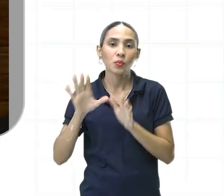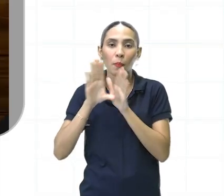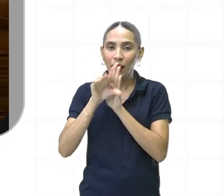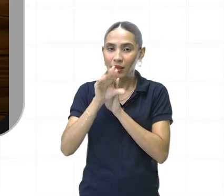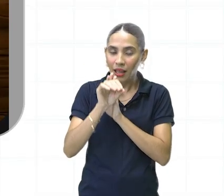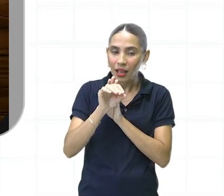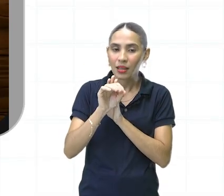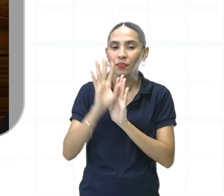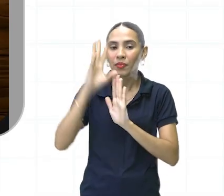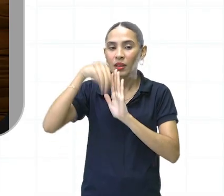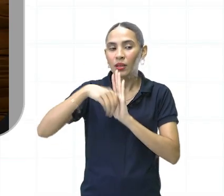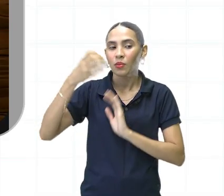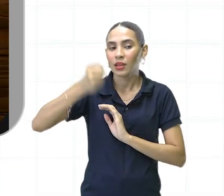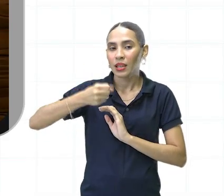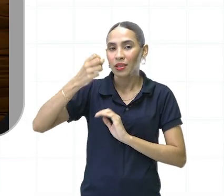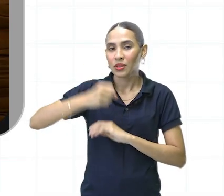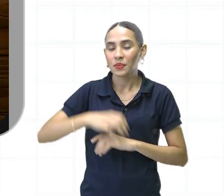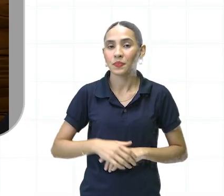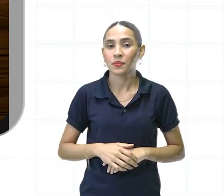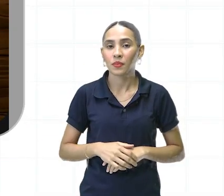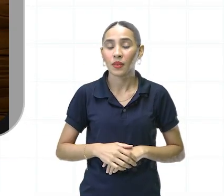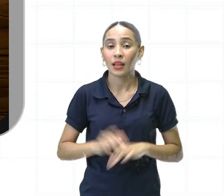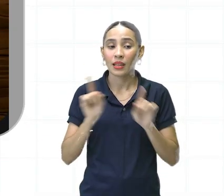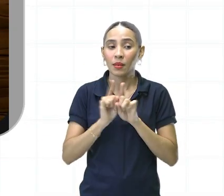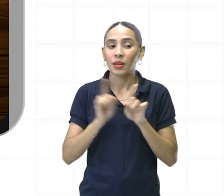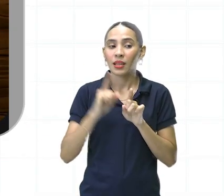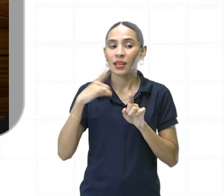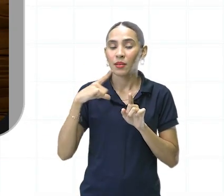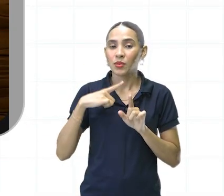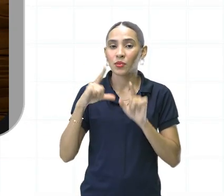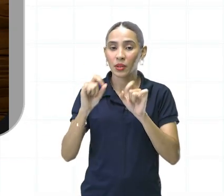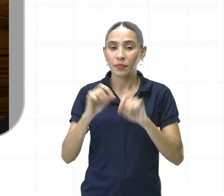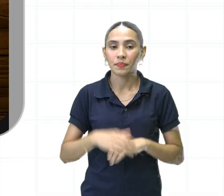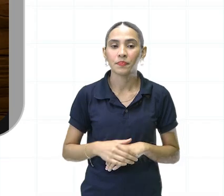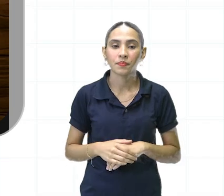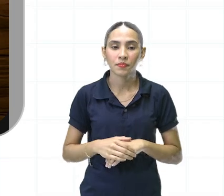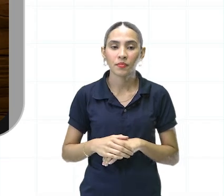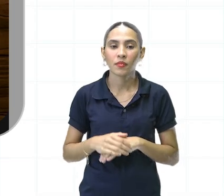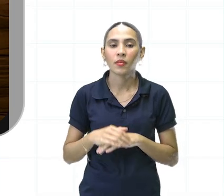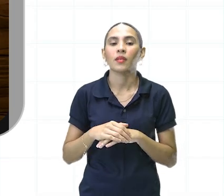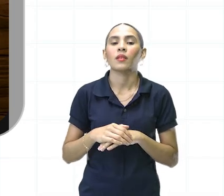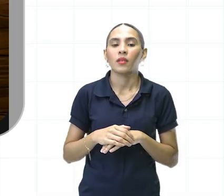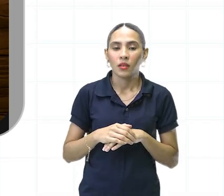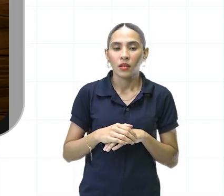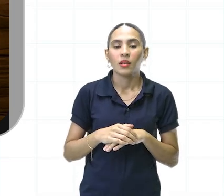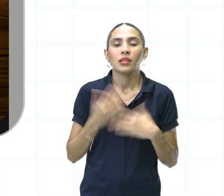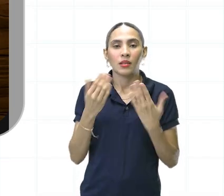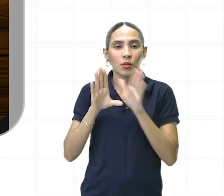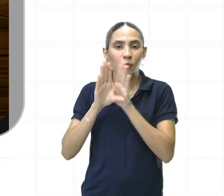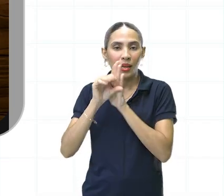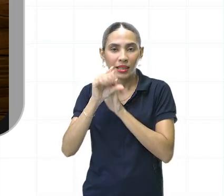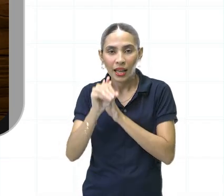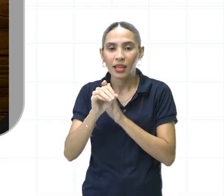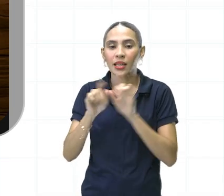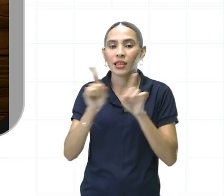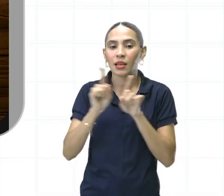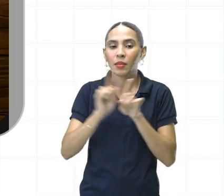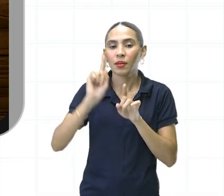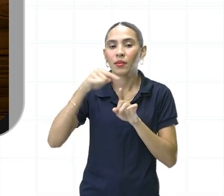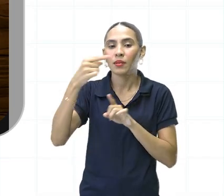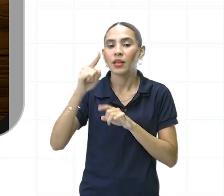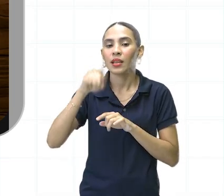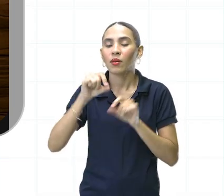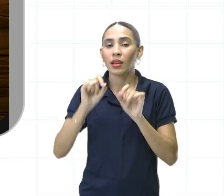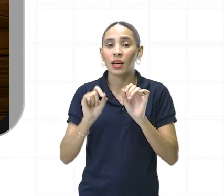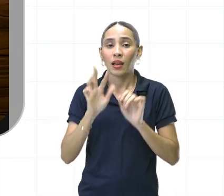nosso leite. Nós temos aí a adição de culturas de bactérias como o passo seguinte, que é